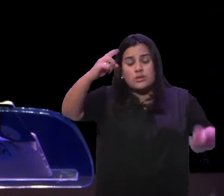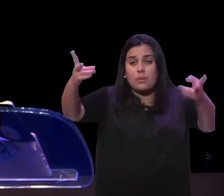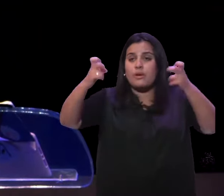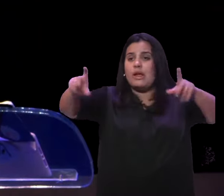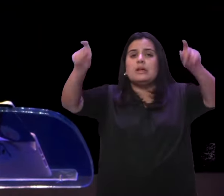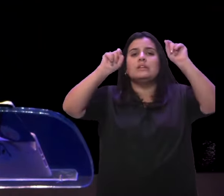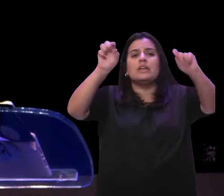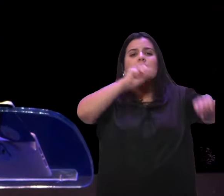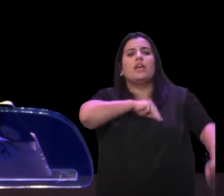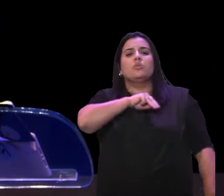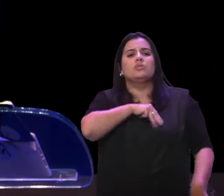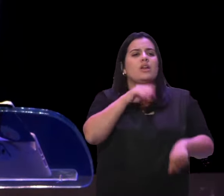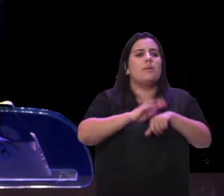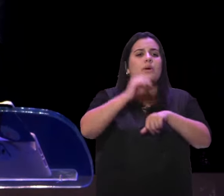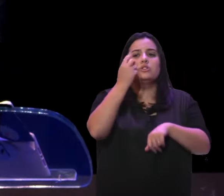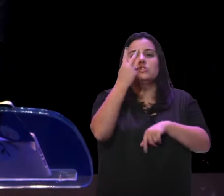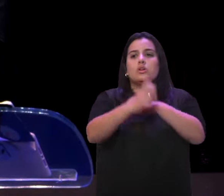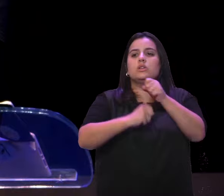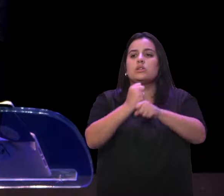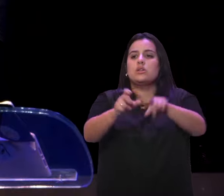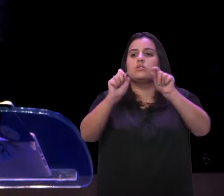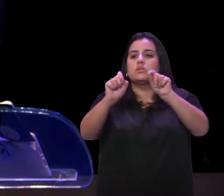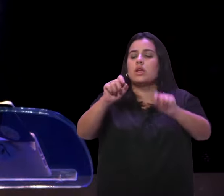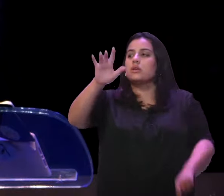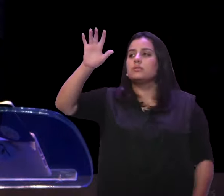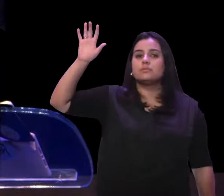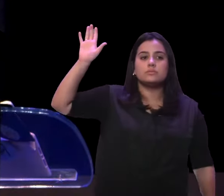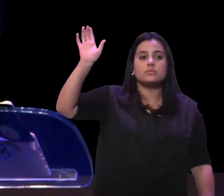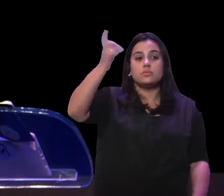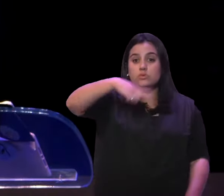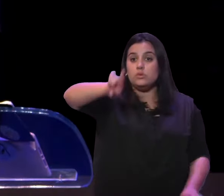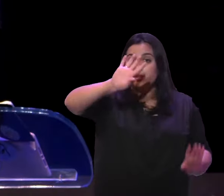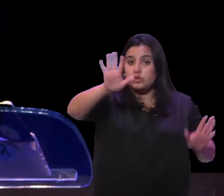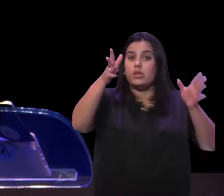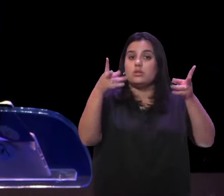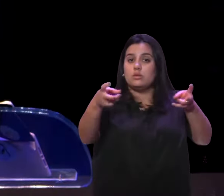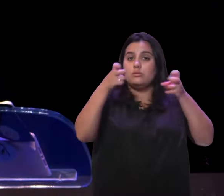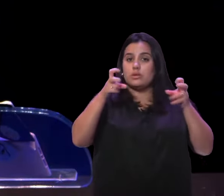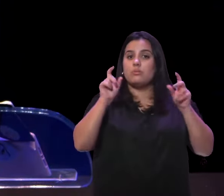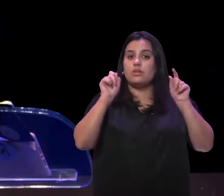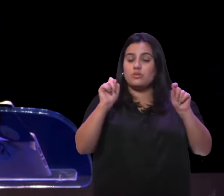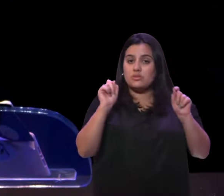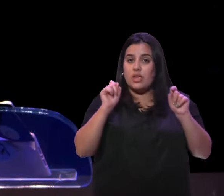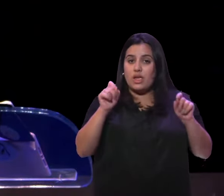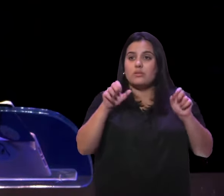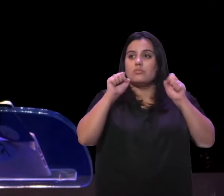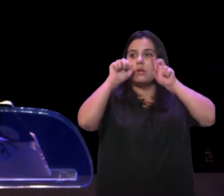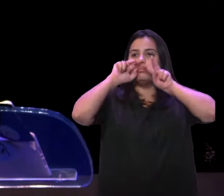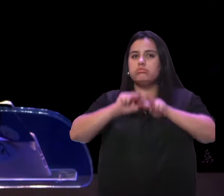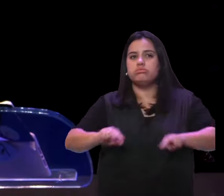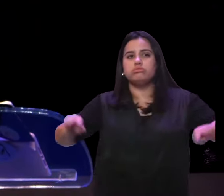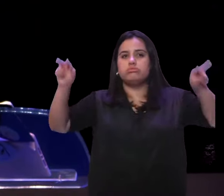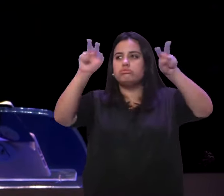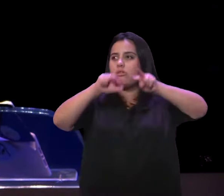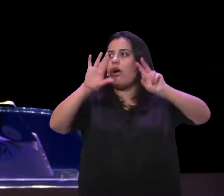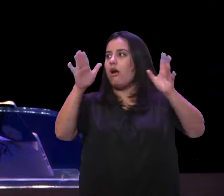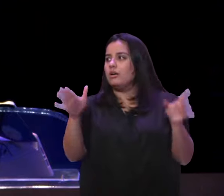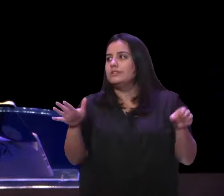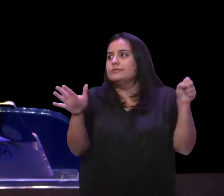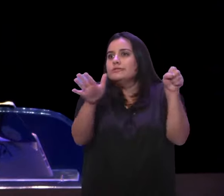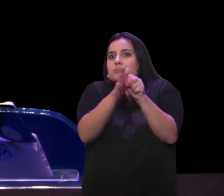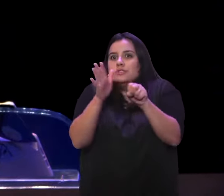é do ministério há mais de 2 anos? Levanta a mão. Você está vendo que depois da visão dela, esse lugar está ficando lotado? A